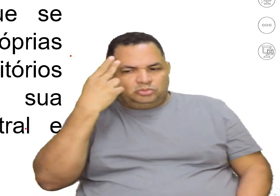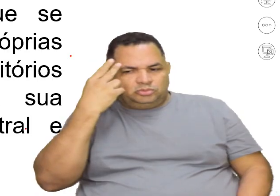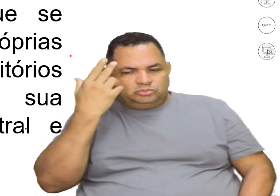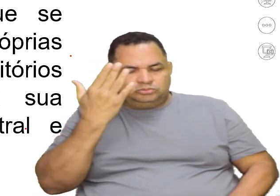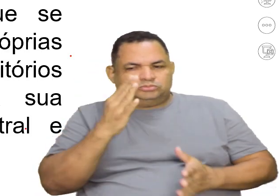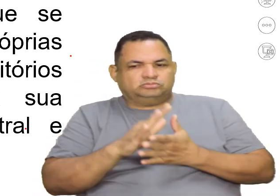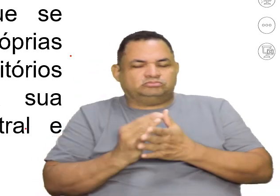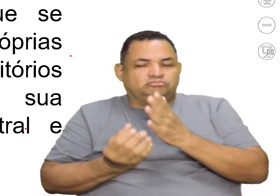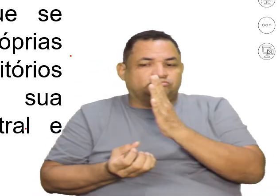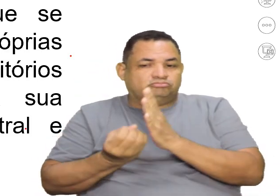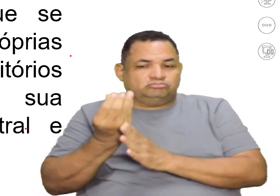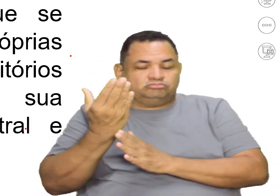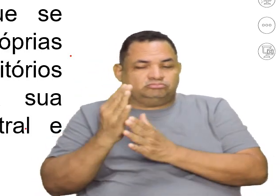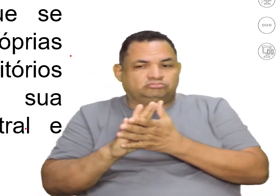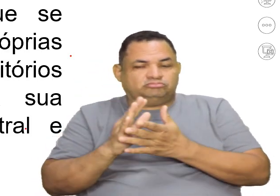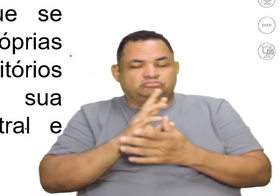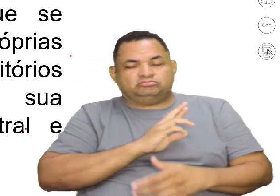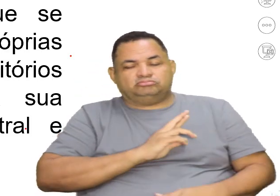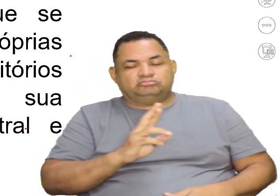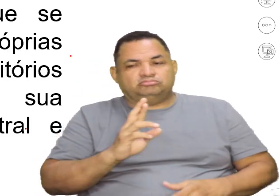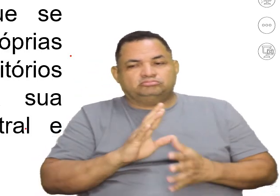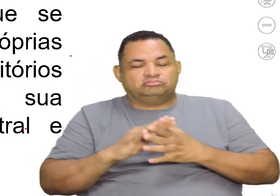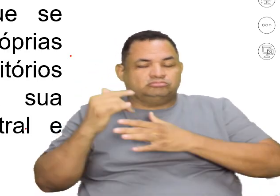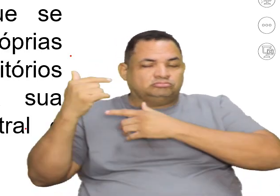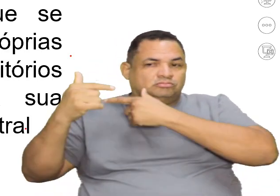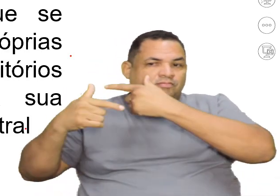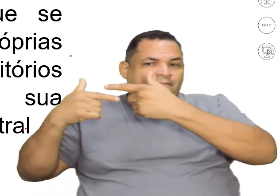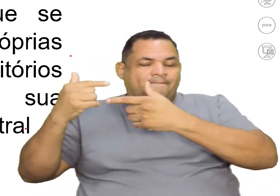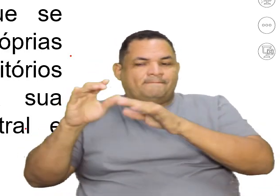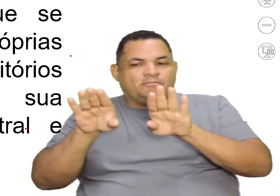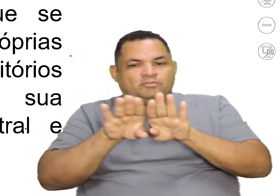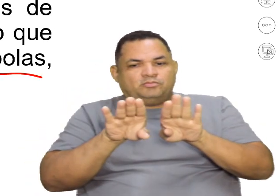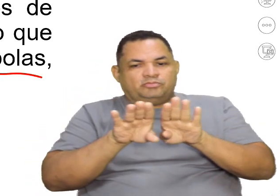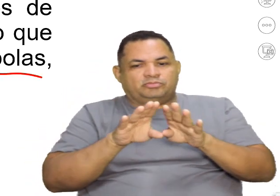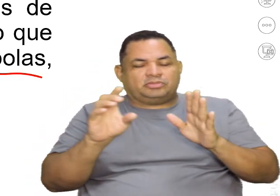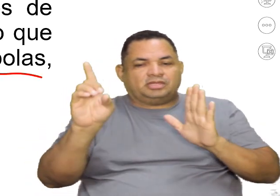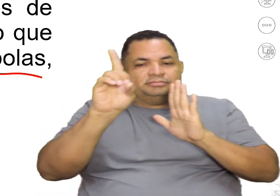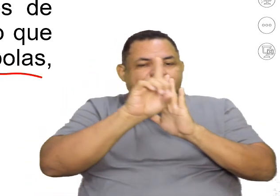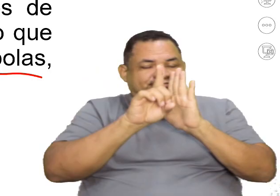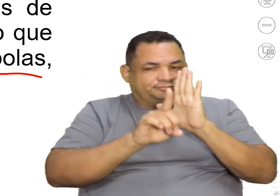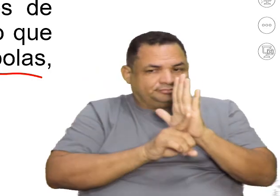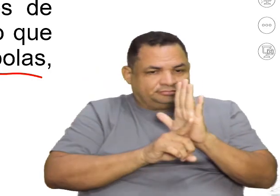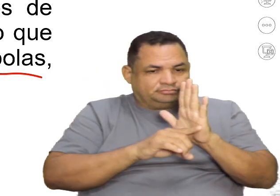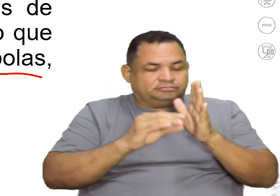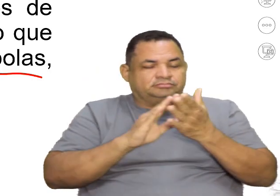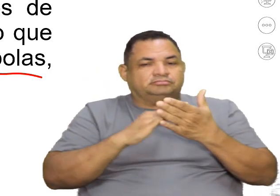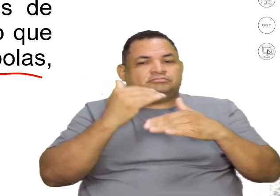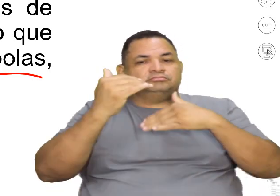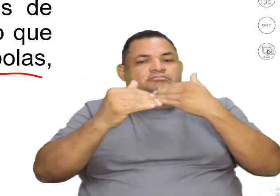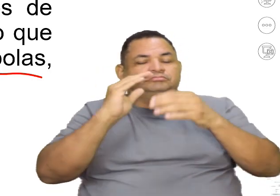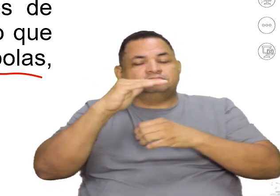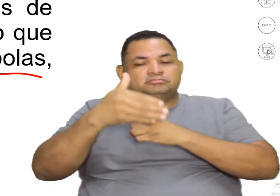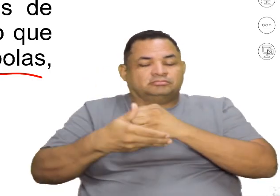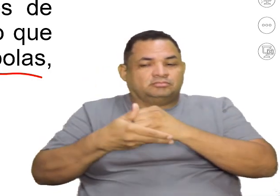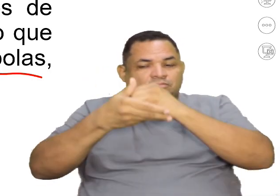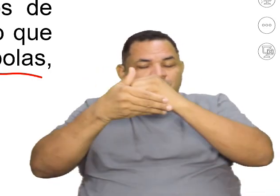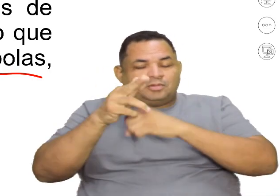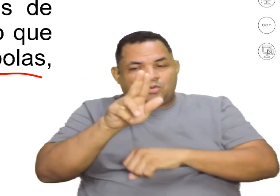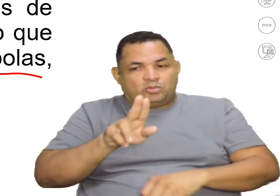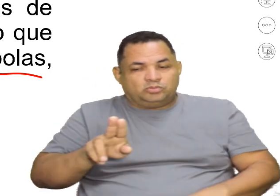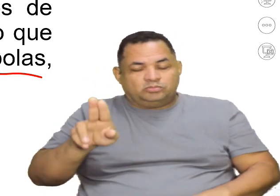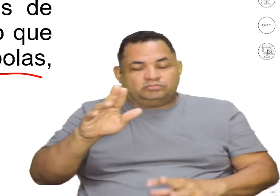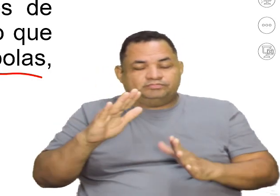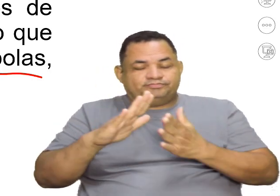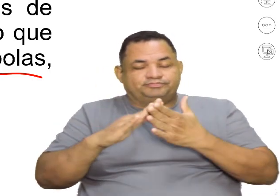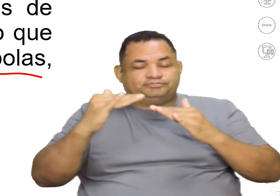reprodução social e cultural, religiosa, ancestral. Também o decreto, o desenvolvimento sustentável, eles usam